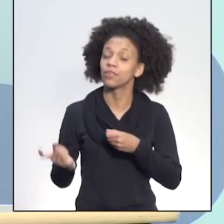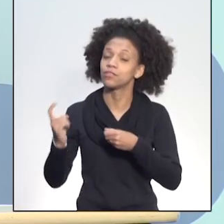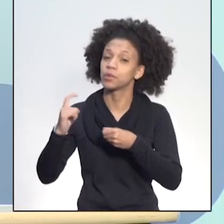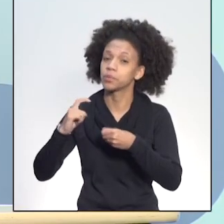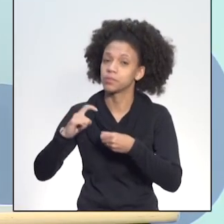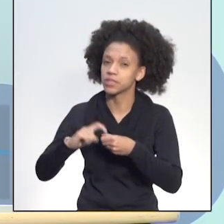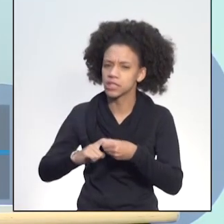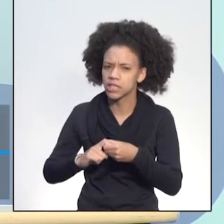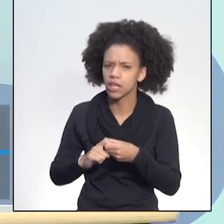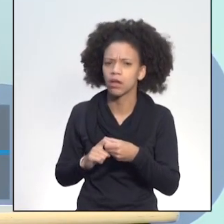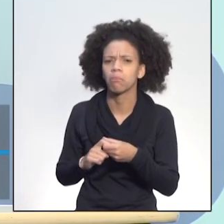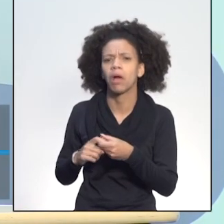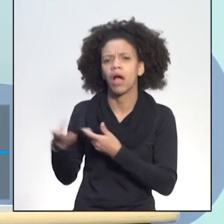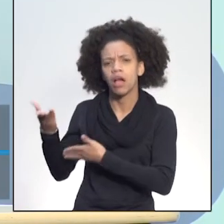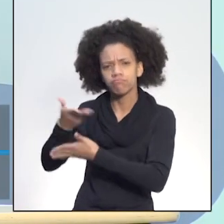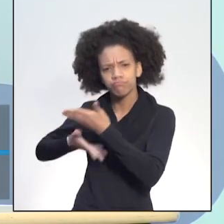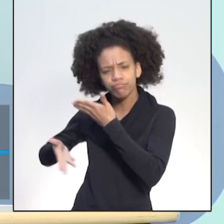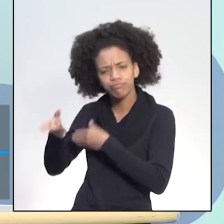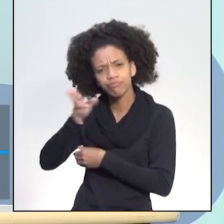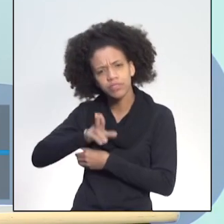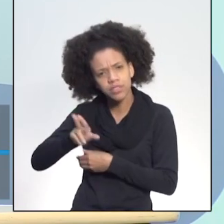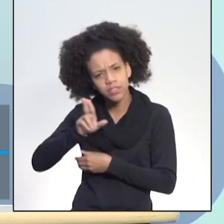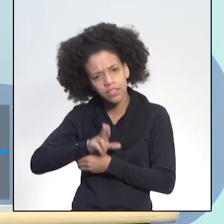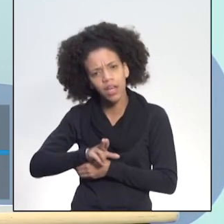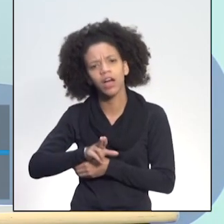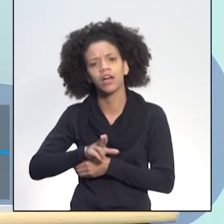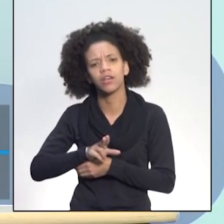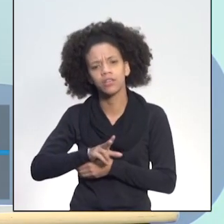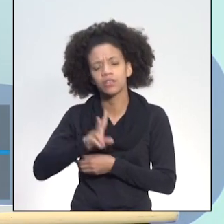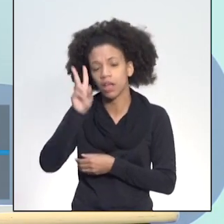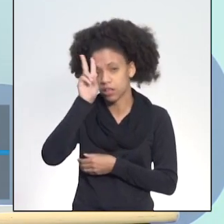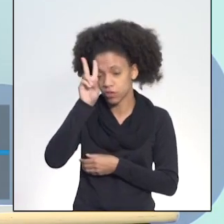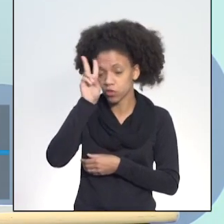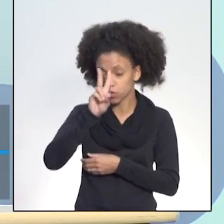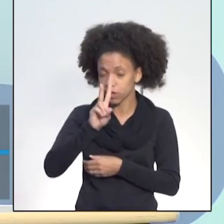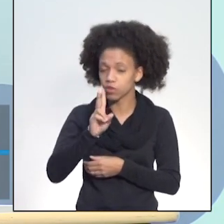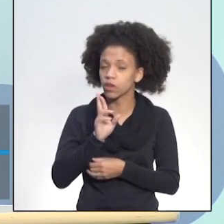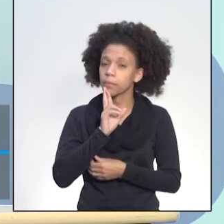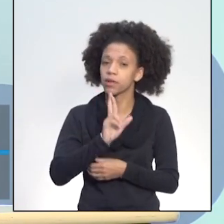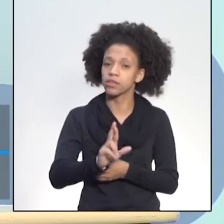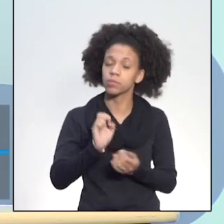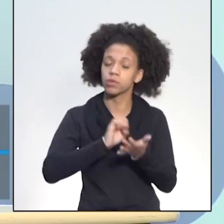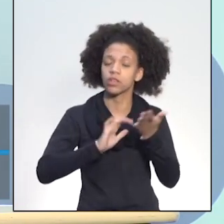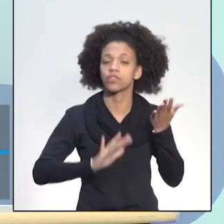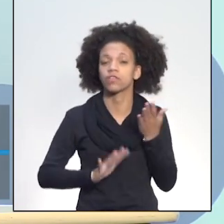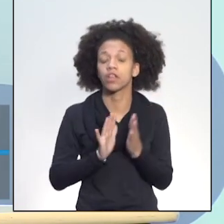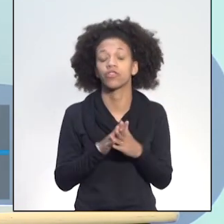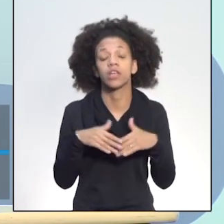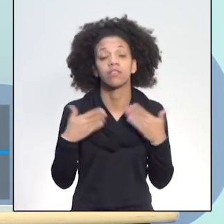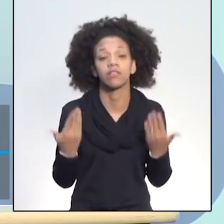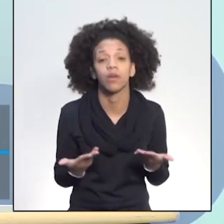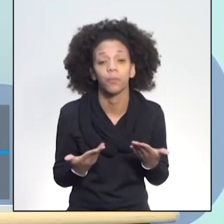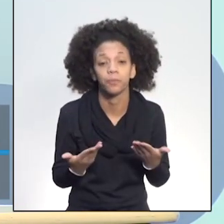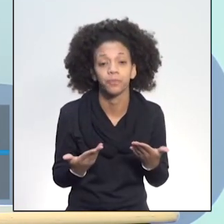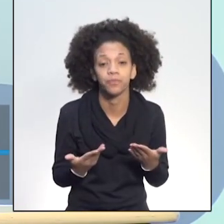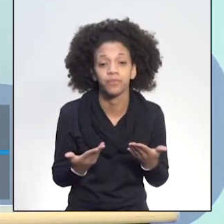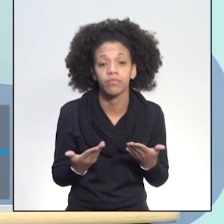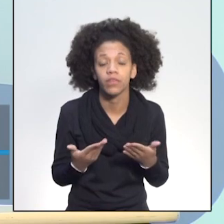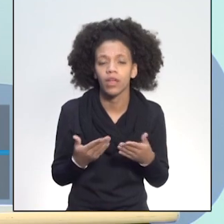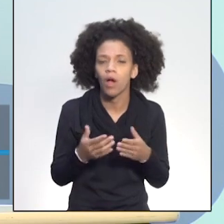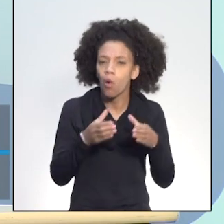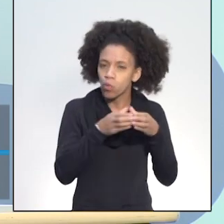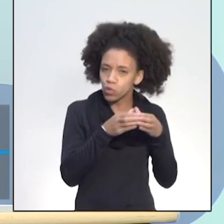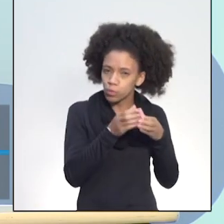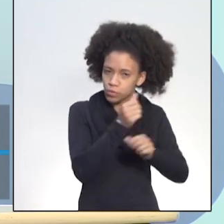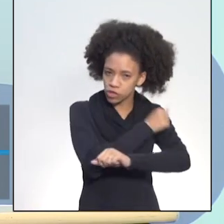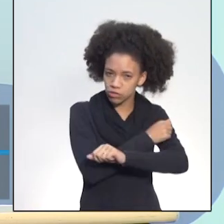Voltamos. Muitos estudantes utilizando aí a sua atitude historiadora para responder essa questão. Então, assim, a maior parte dos alunos